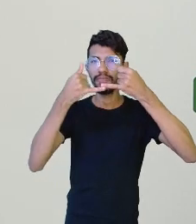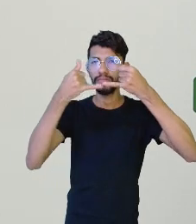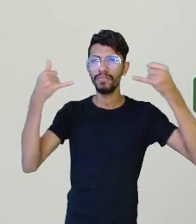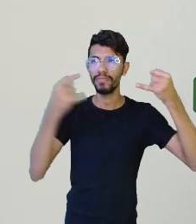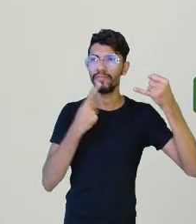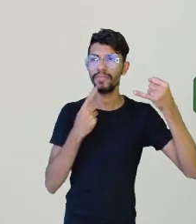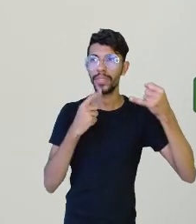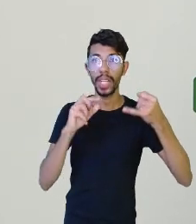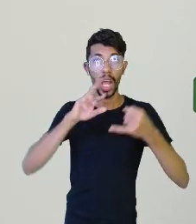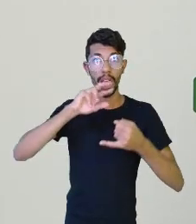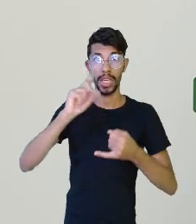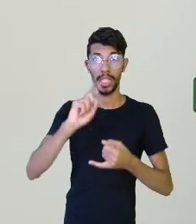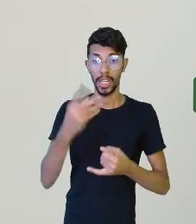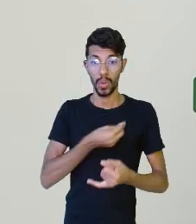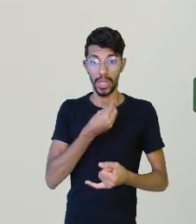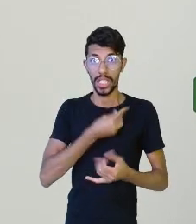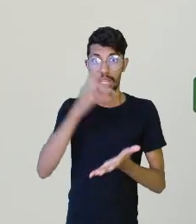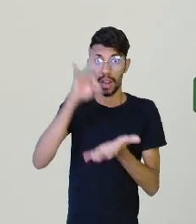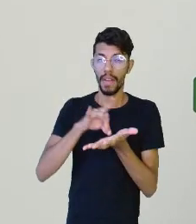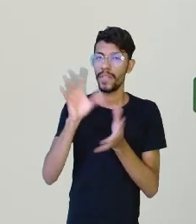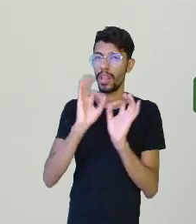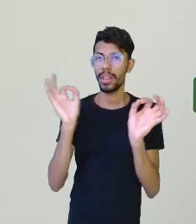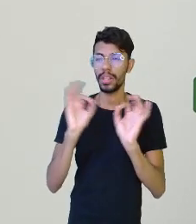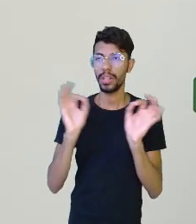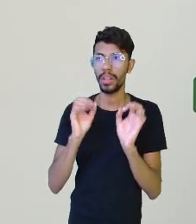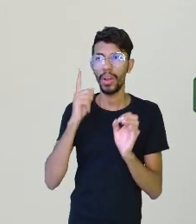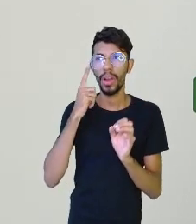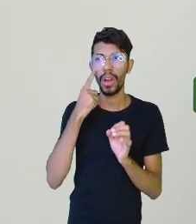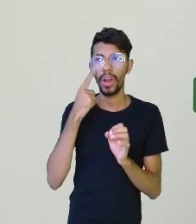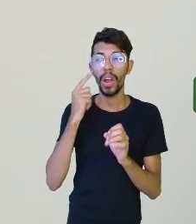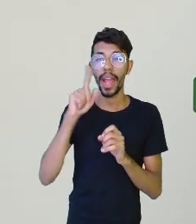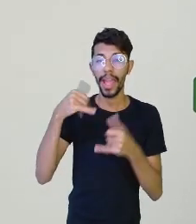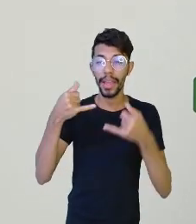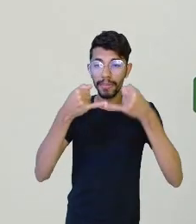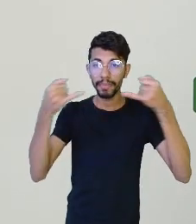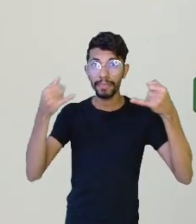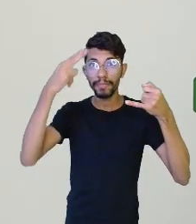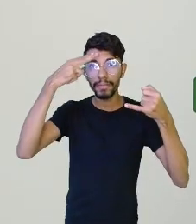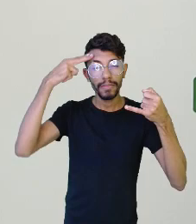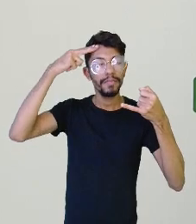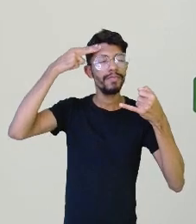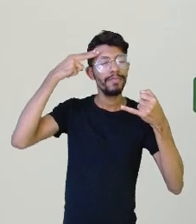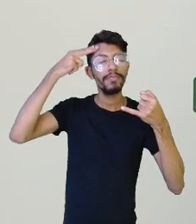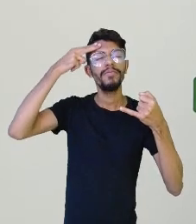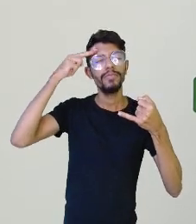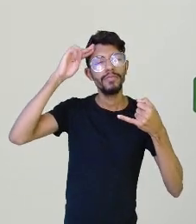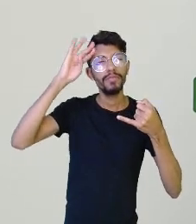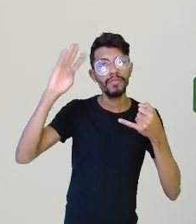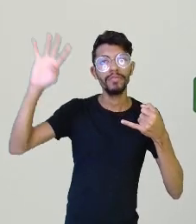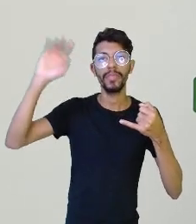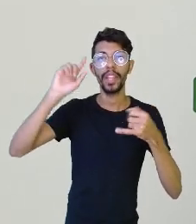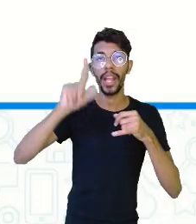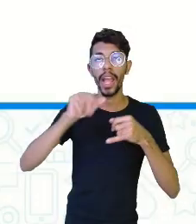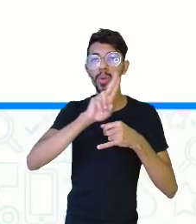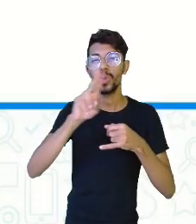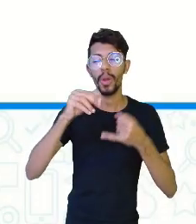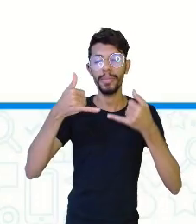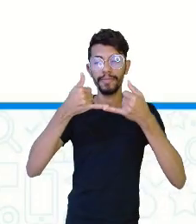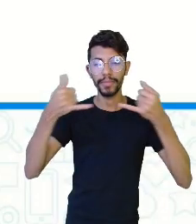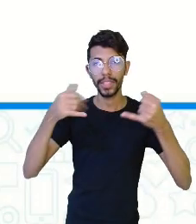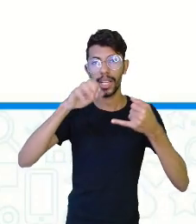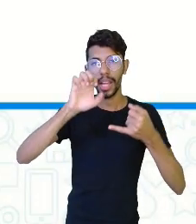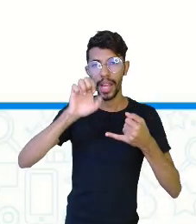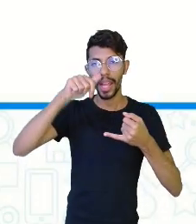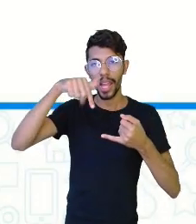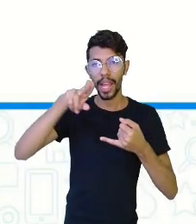tá certo? Não é que no meio da Terra tem uma linha lá, não. É uma linha imaginária. Ela é chamada de linha do Equador.